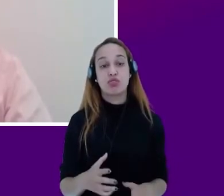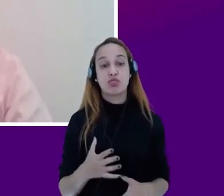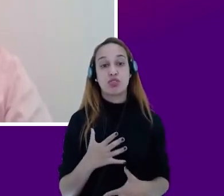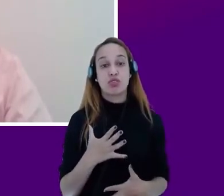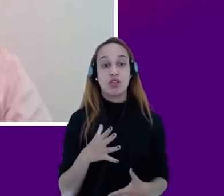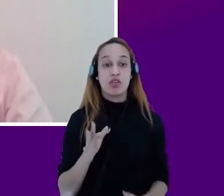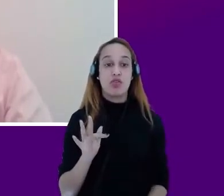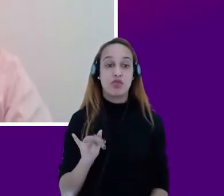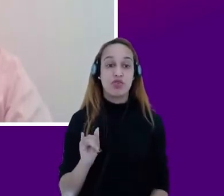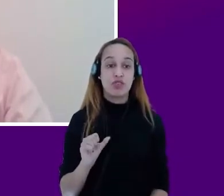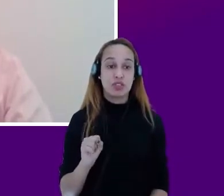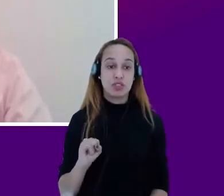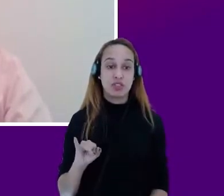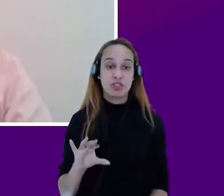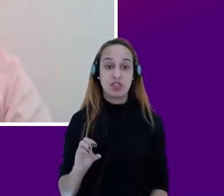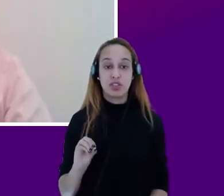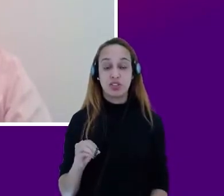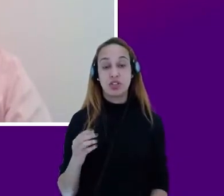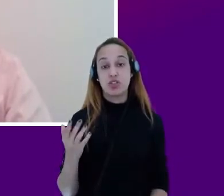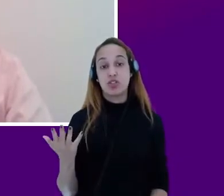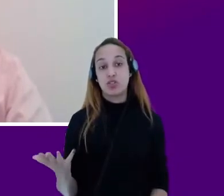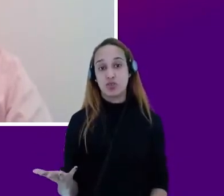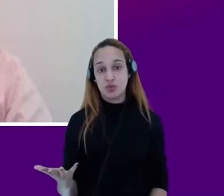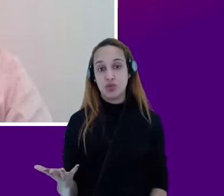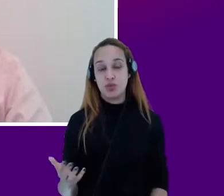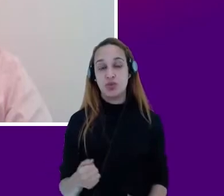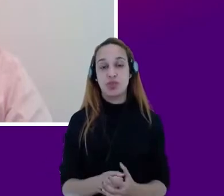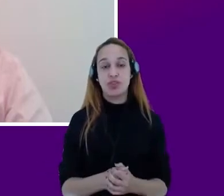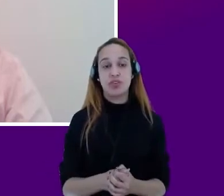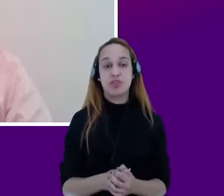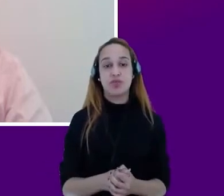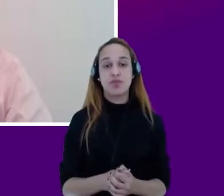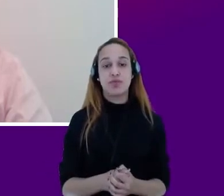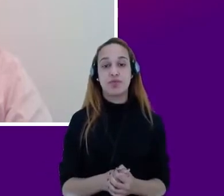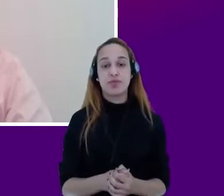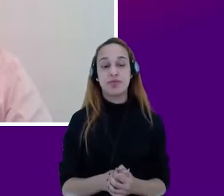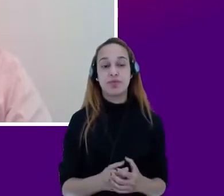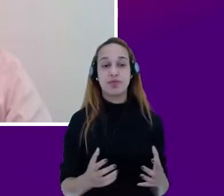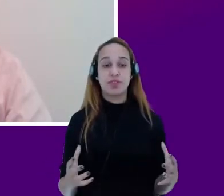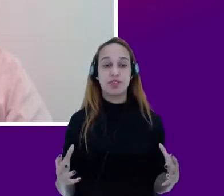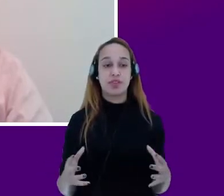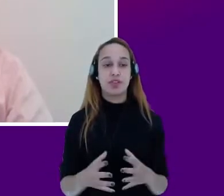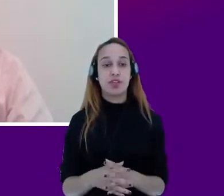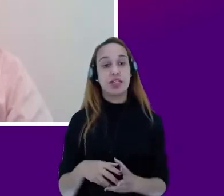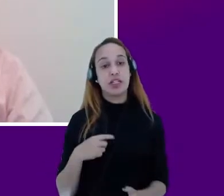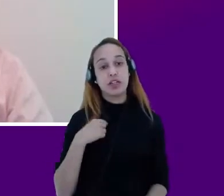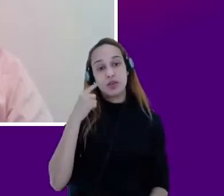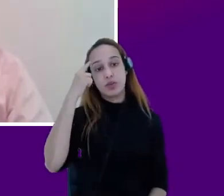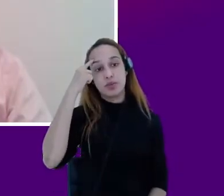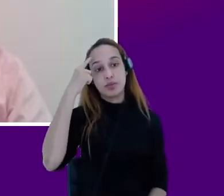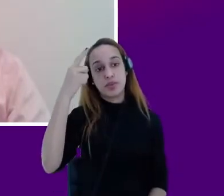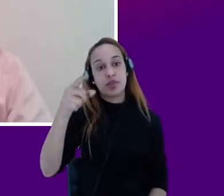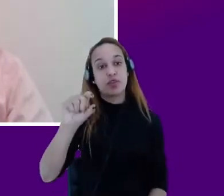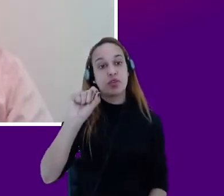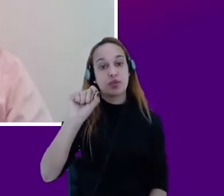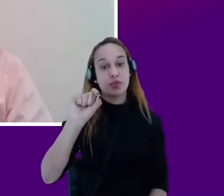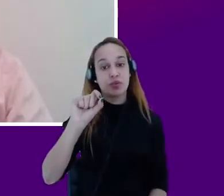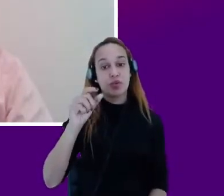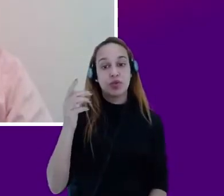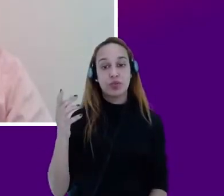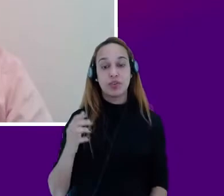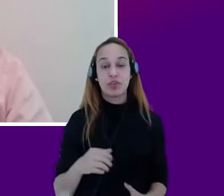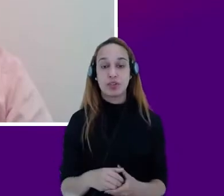a não existência de um digital redondo, né? Digamos assim. O que eu acho é que